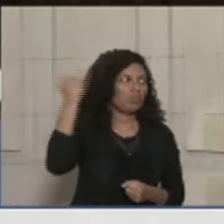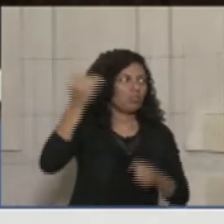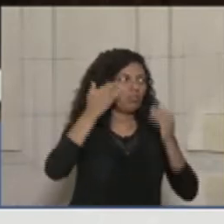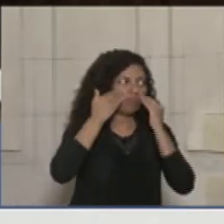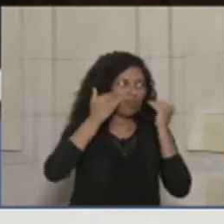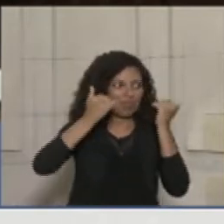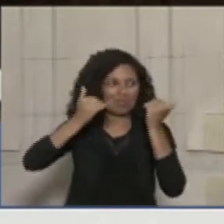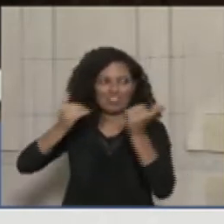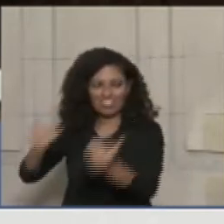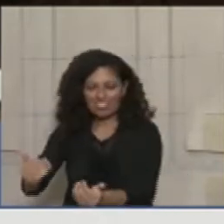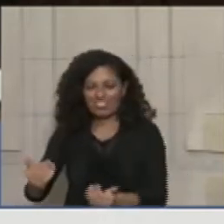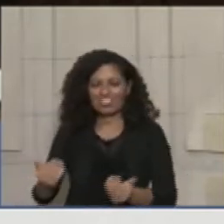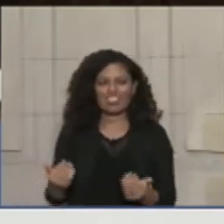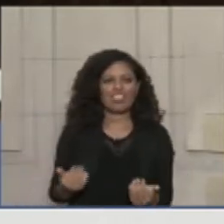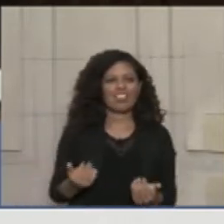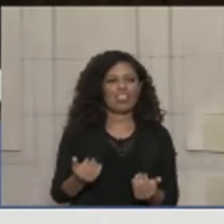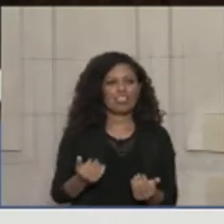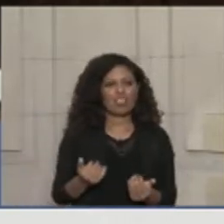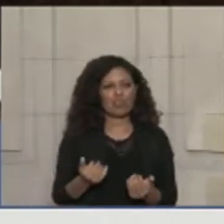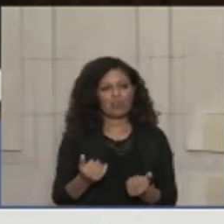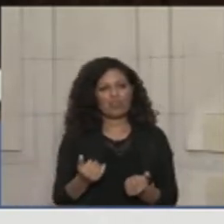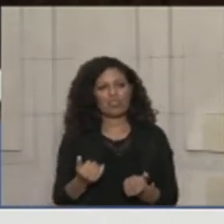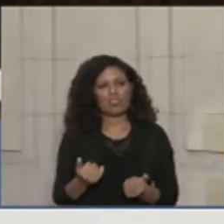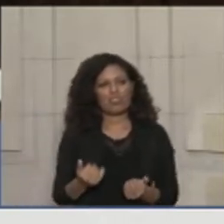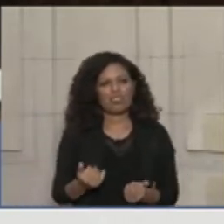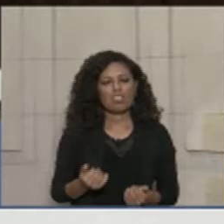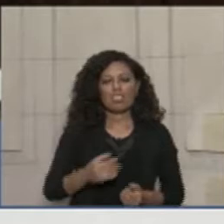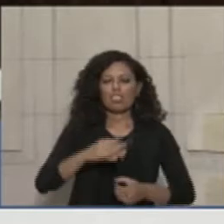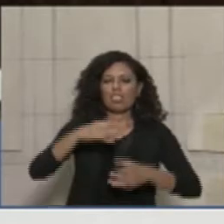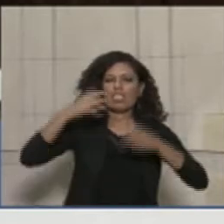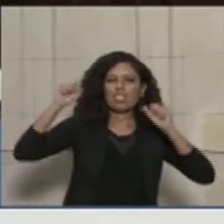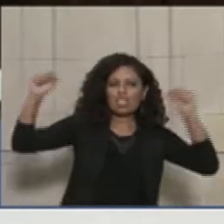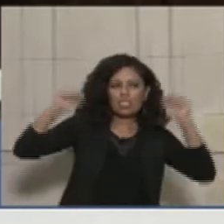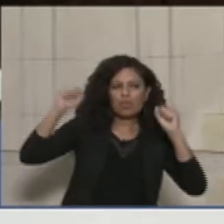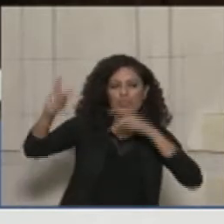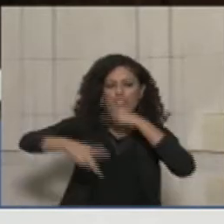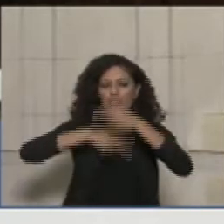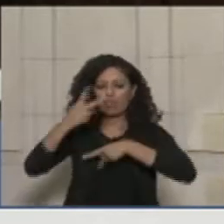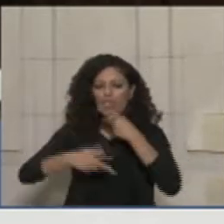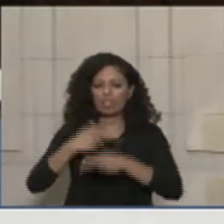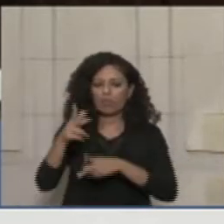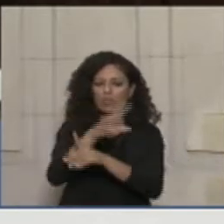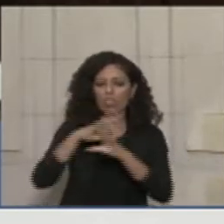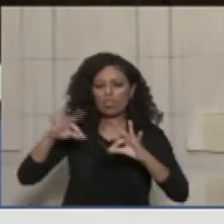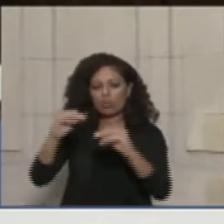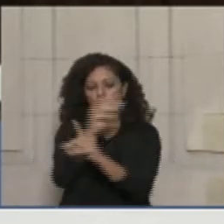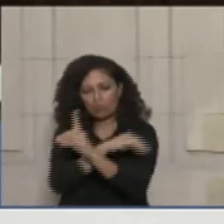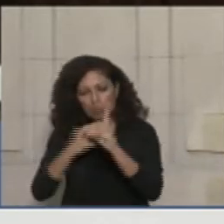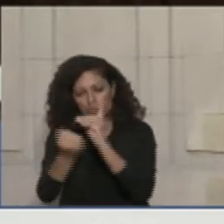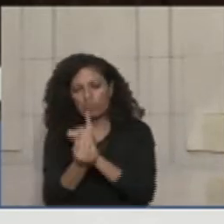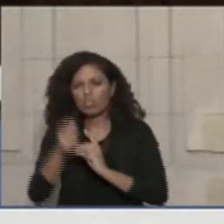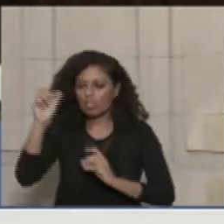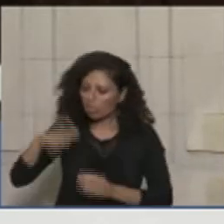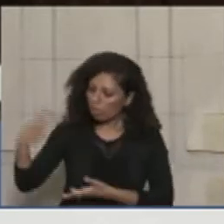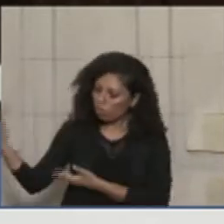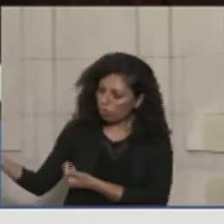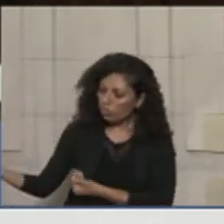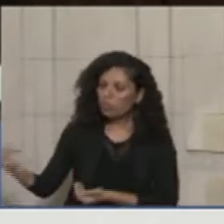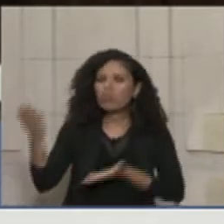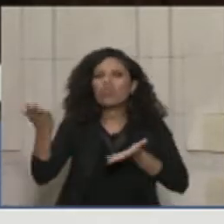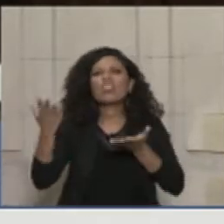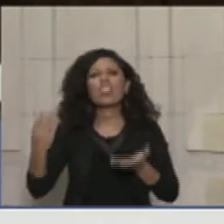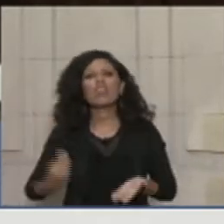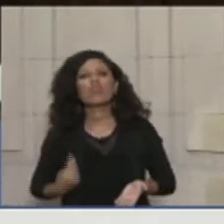que gritemos, que berremos em microfones e megafones a toda a sociedade que juventude quer